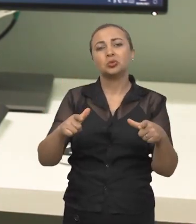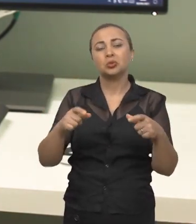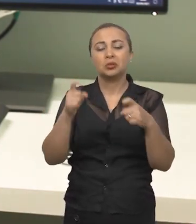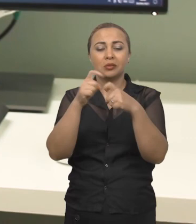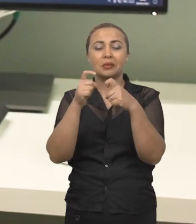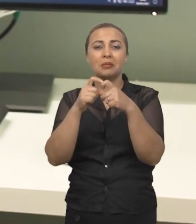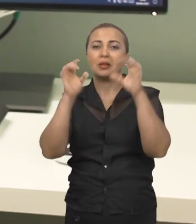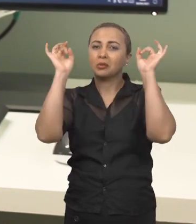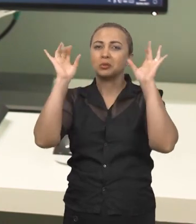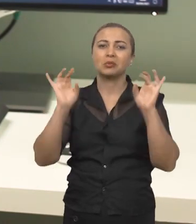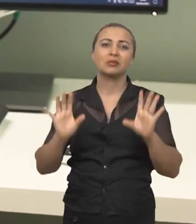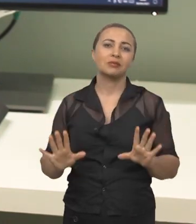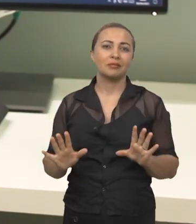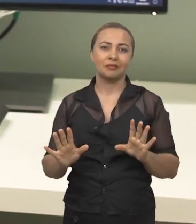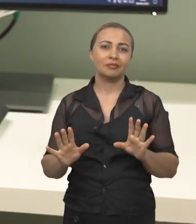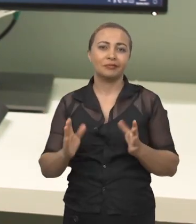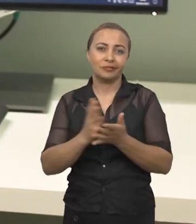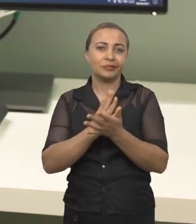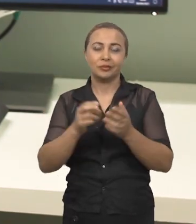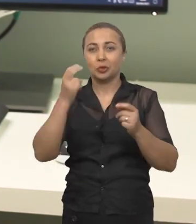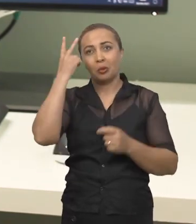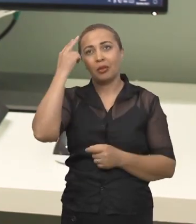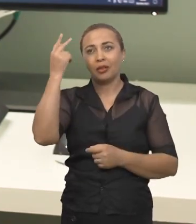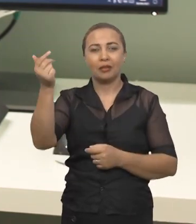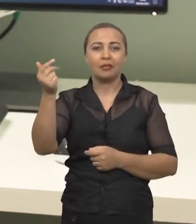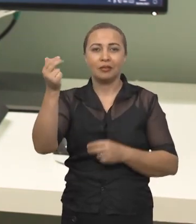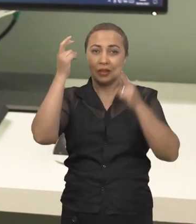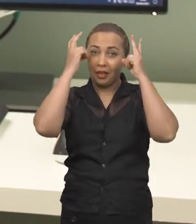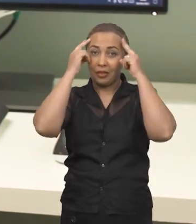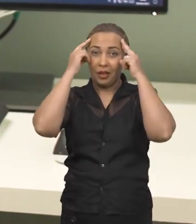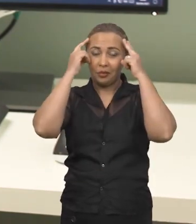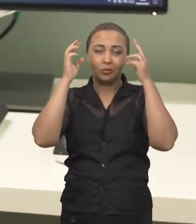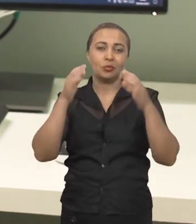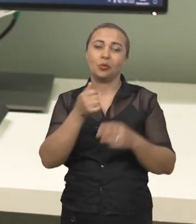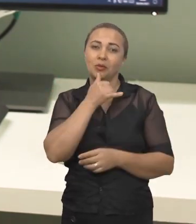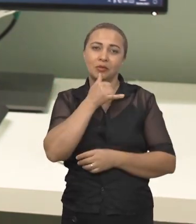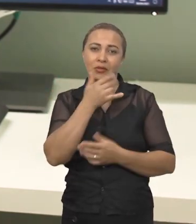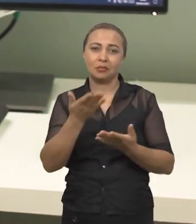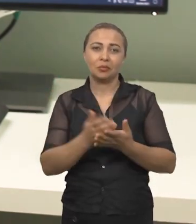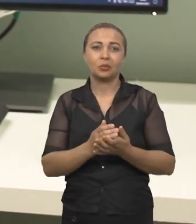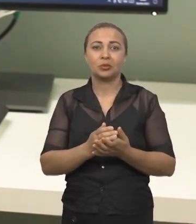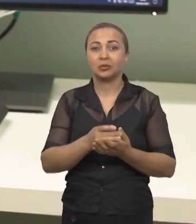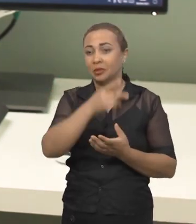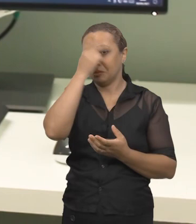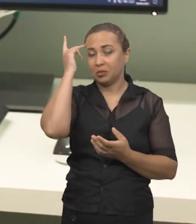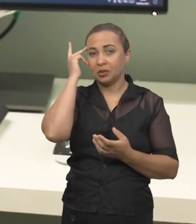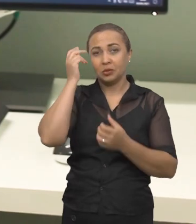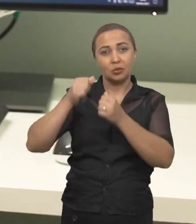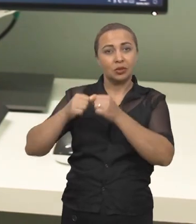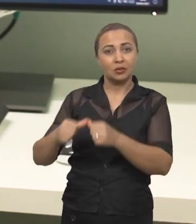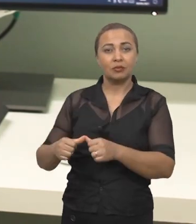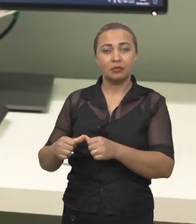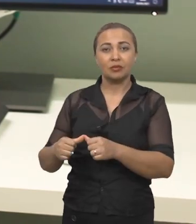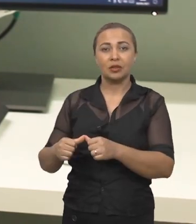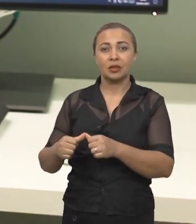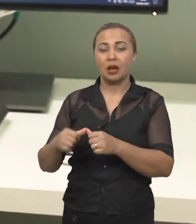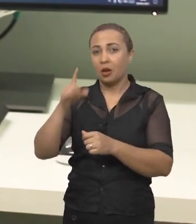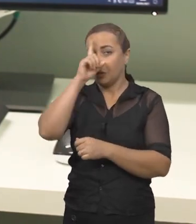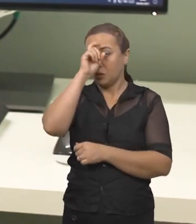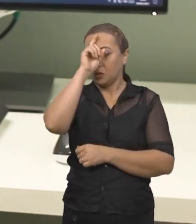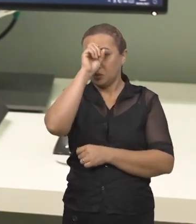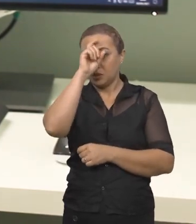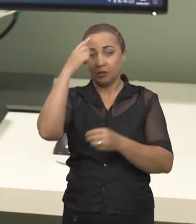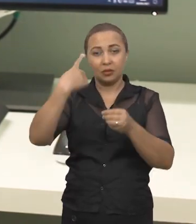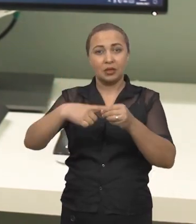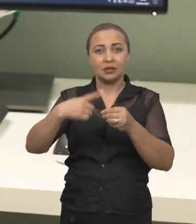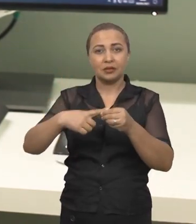médicos especialistas, né, em determinadas áreas. Então, um plantonista lá no hospital do